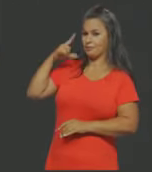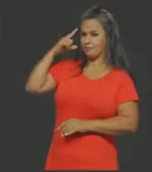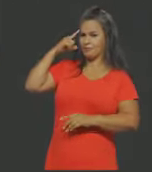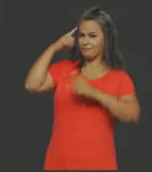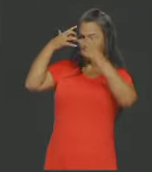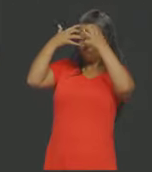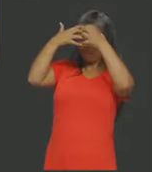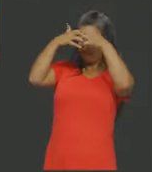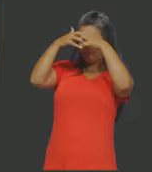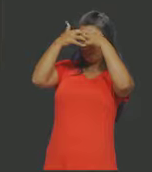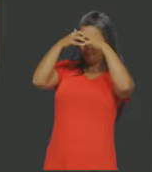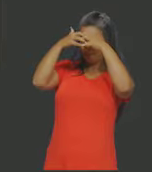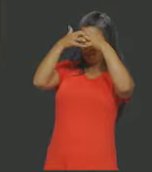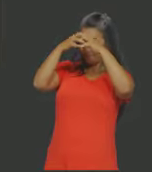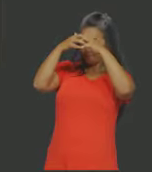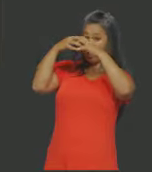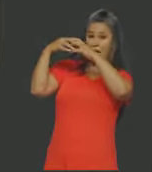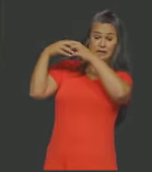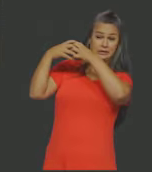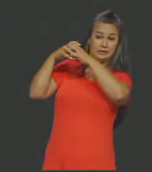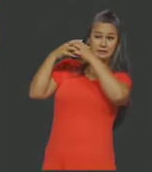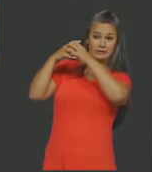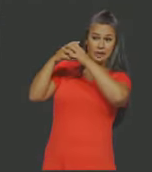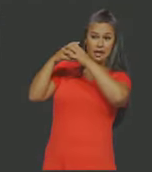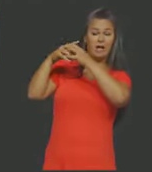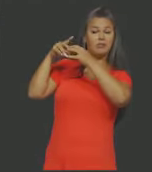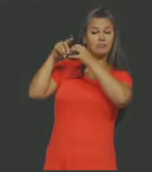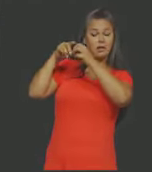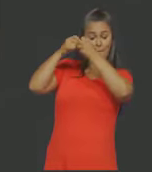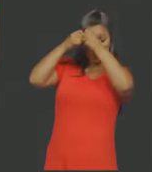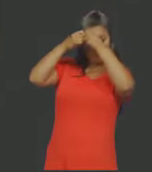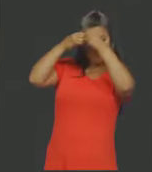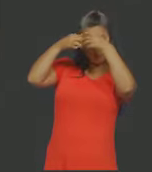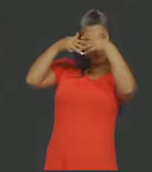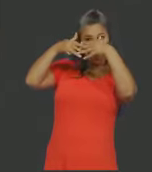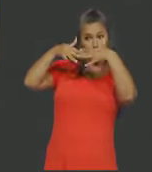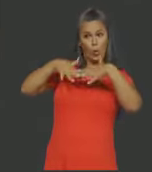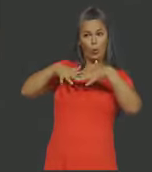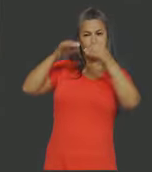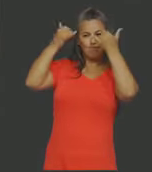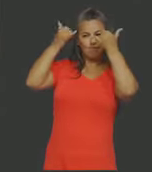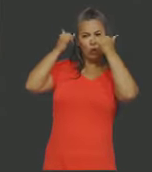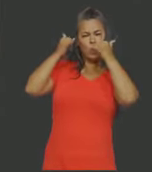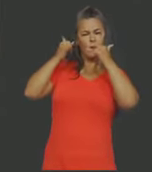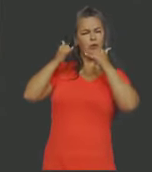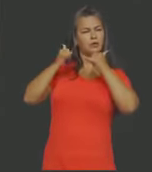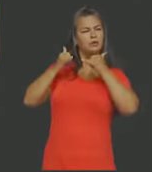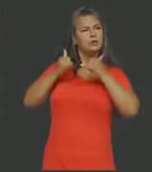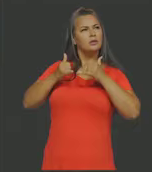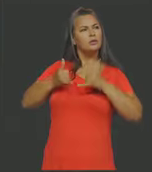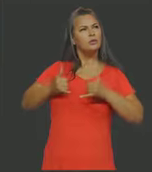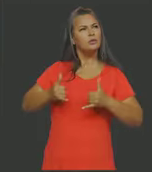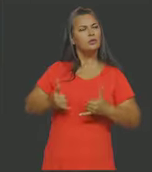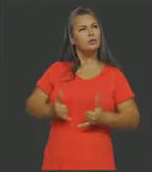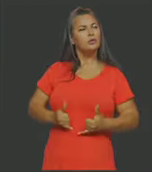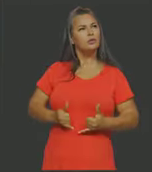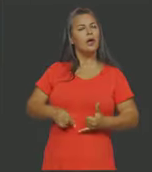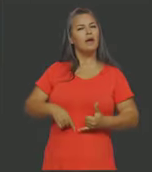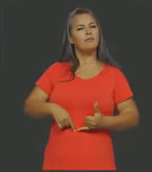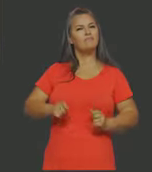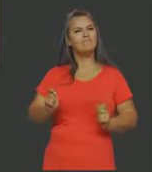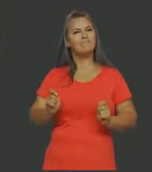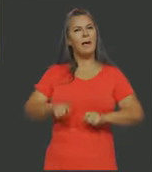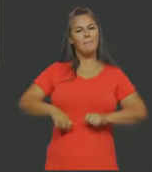está comunicando aqui com o aparelho feminino, tá? Então, aqui eu tenho